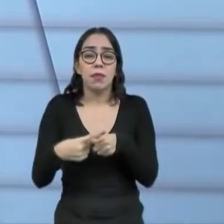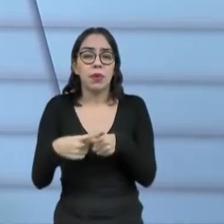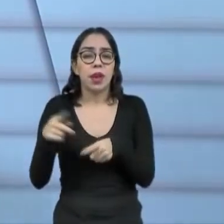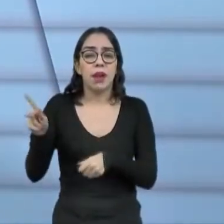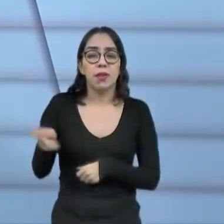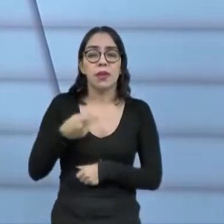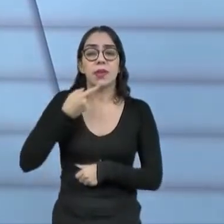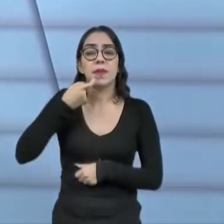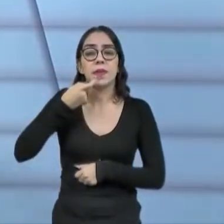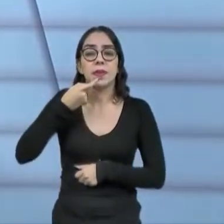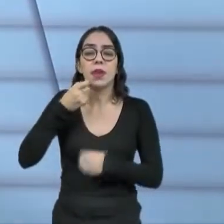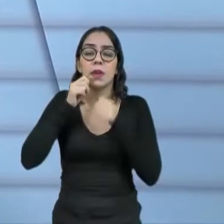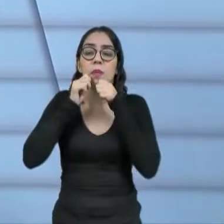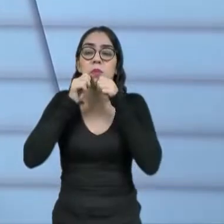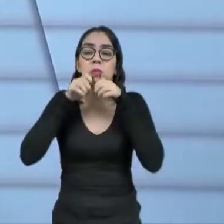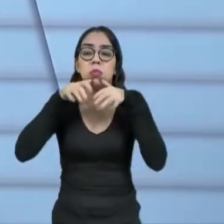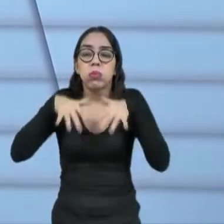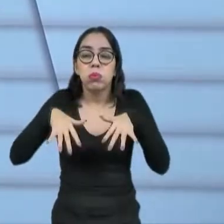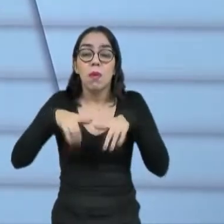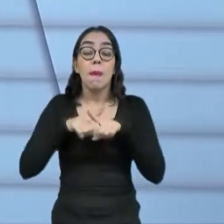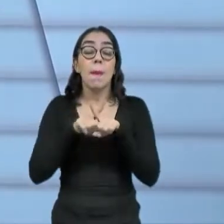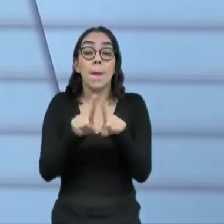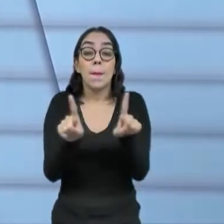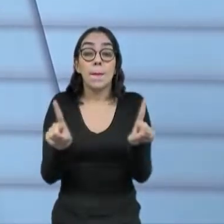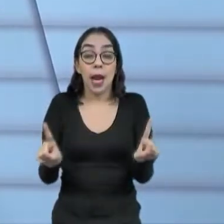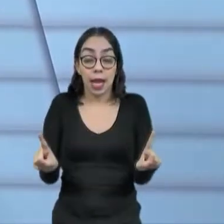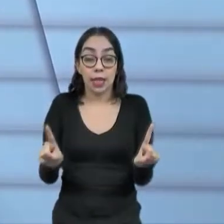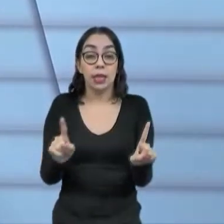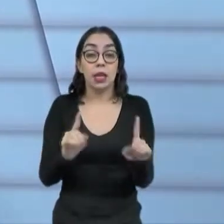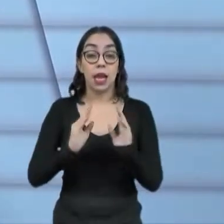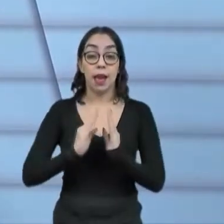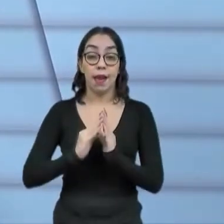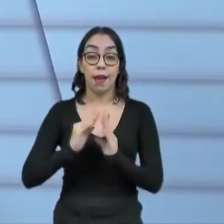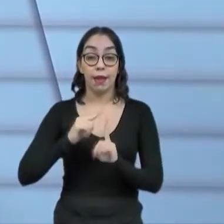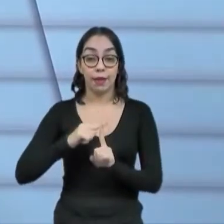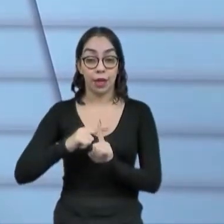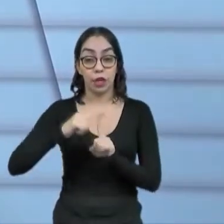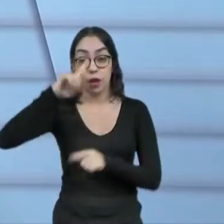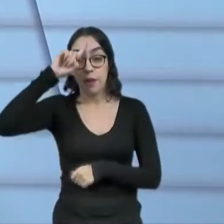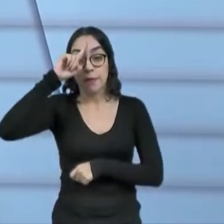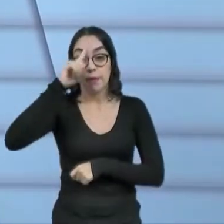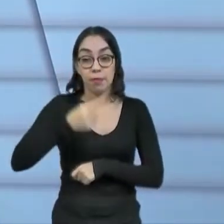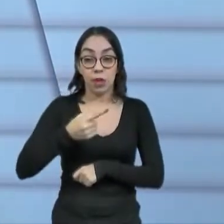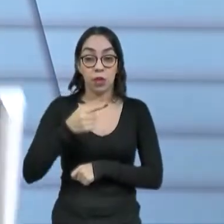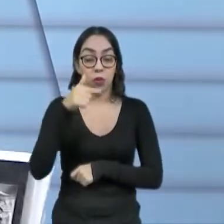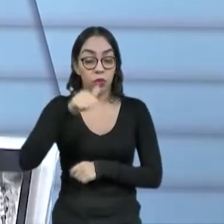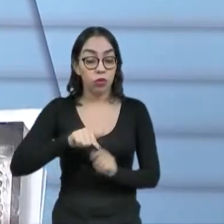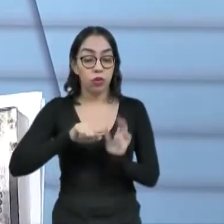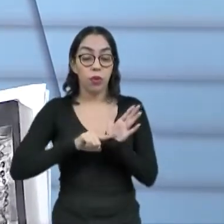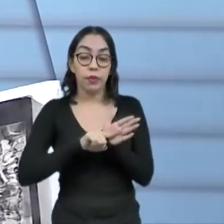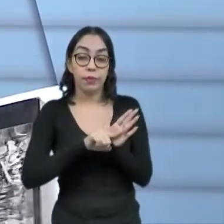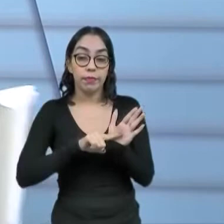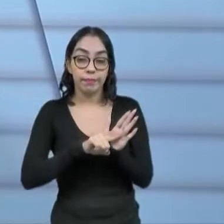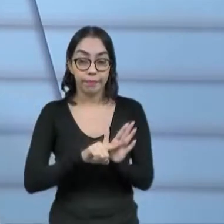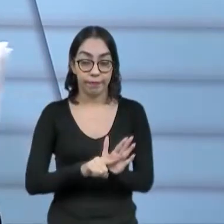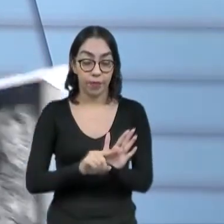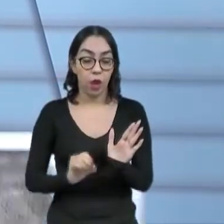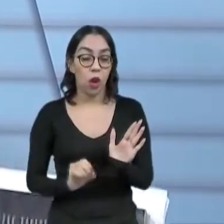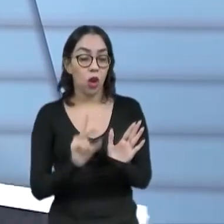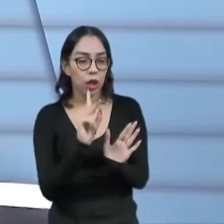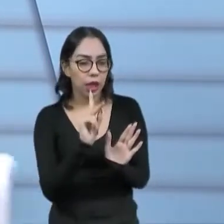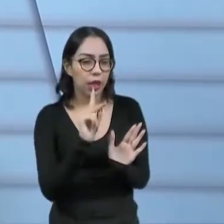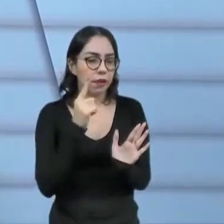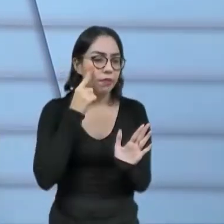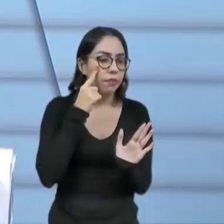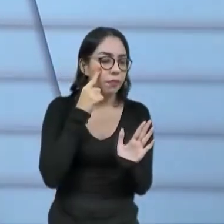No entanto, a igreja mandou uma outra missão, e aí tudo mudou, né? Quer dizer, o milagre não